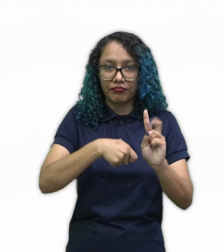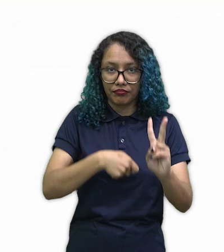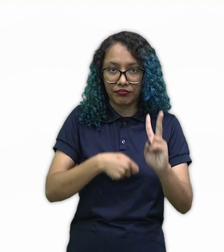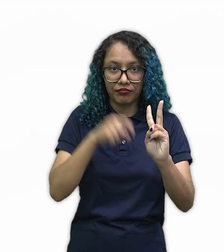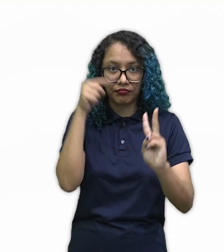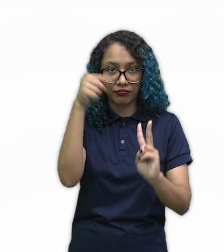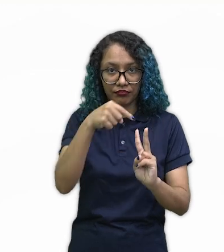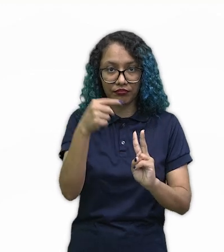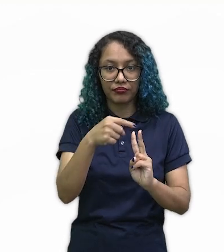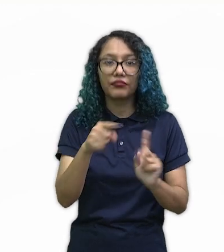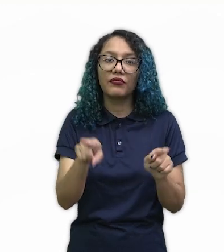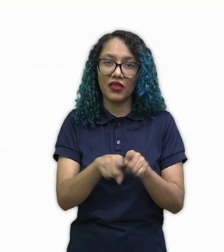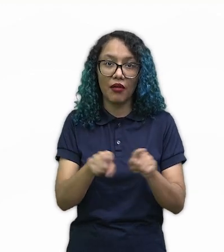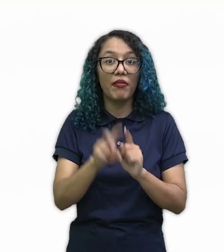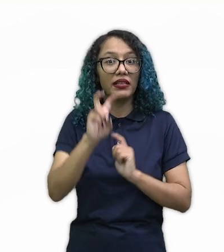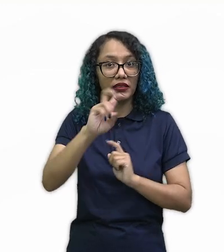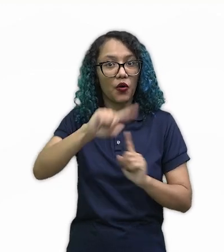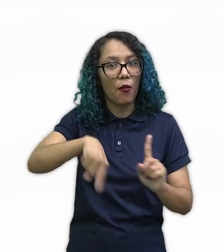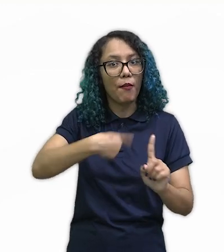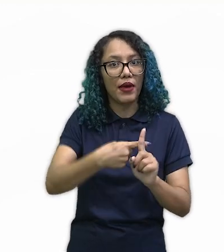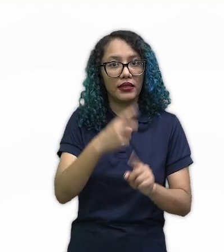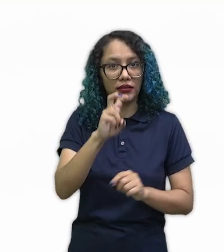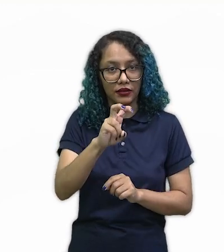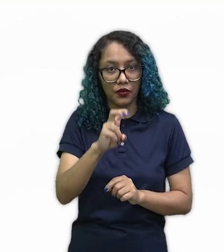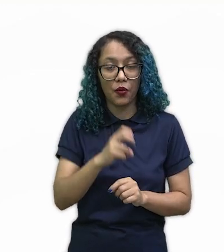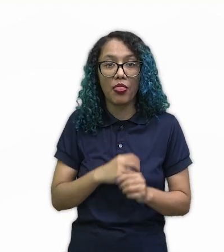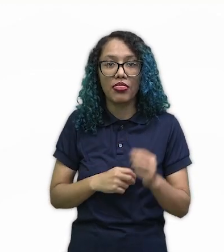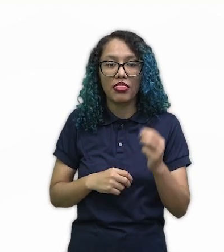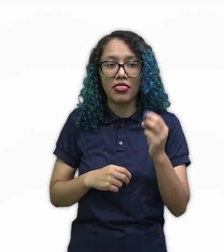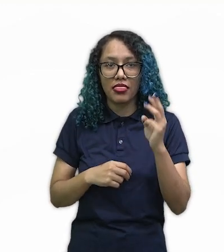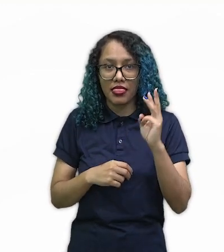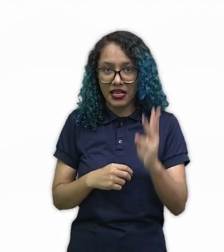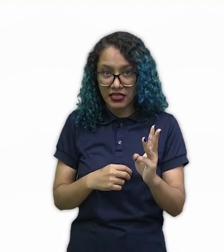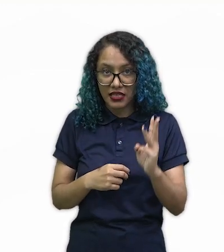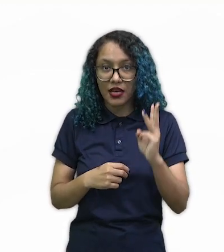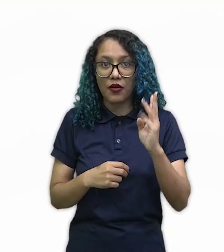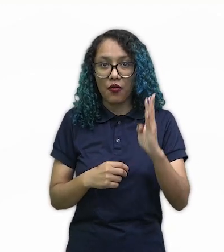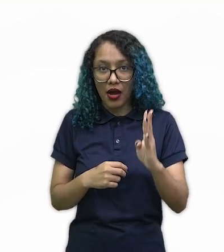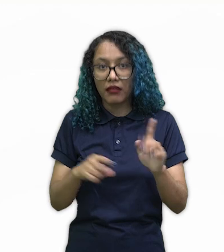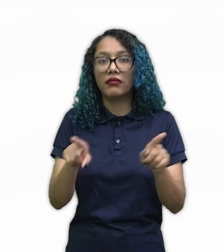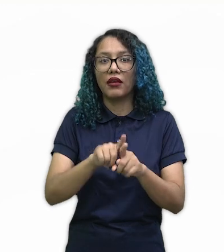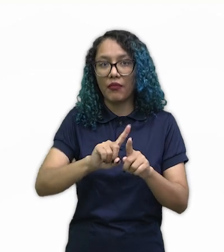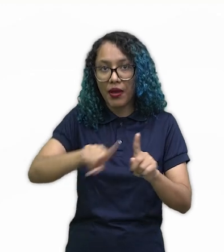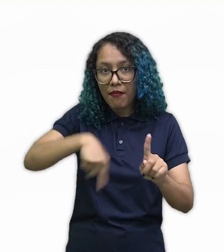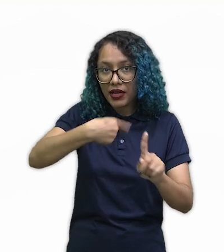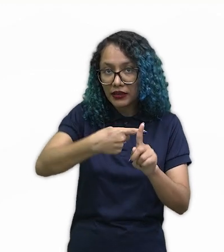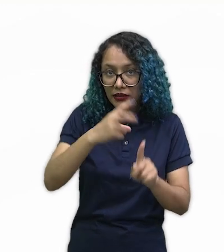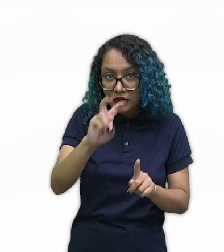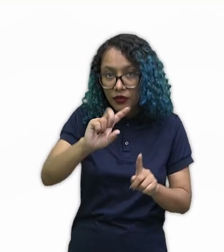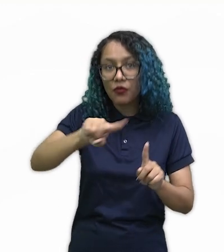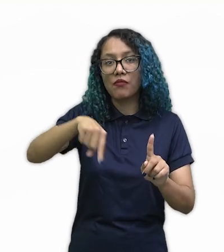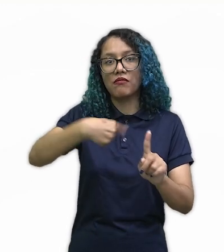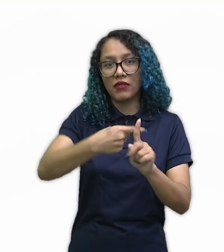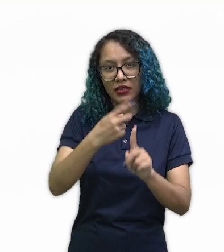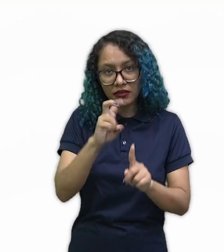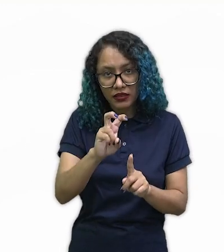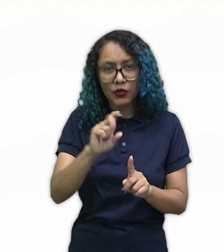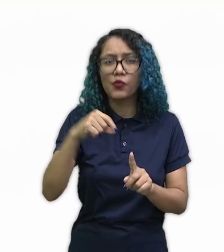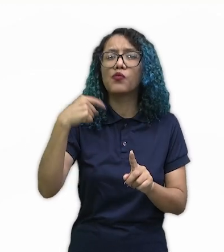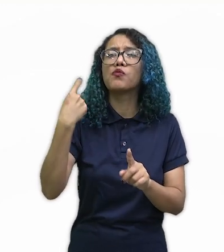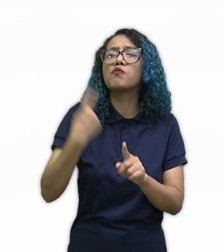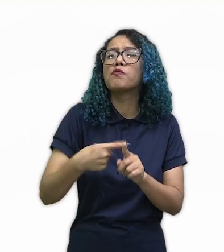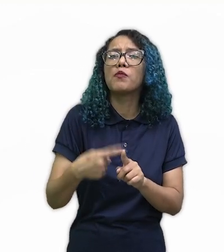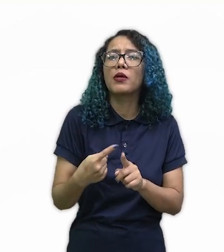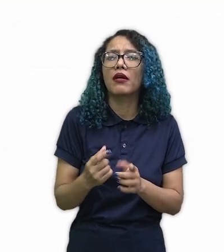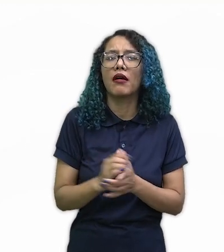rendimento também de R$5. No terceiro e quarto mês, a mesma coisa. Por quê?